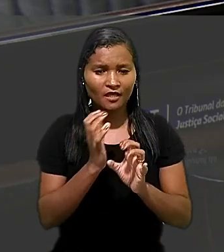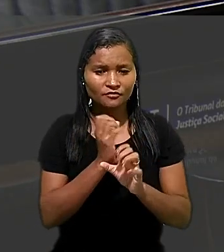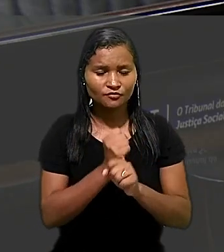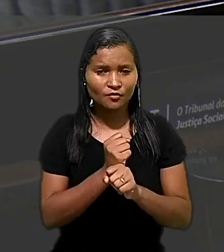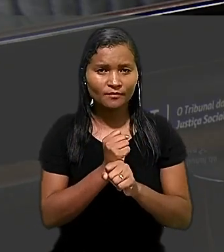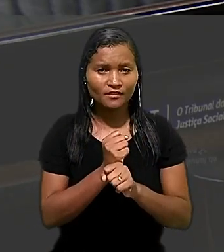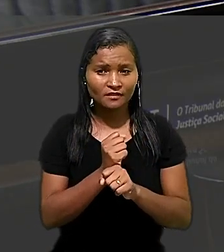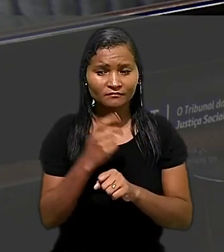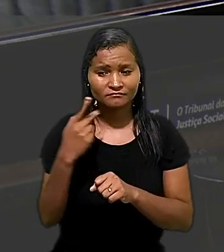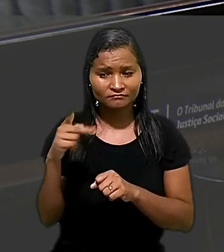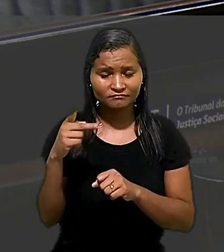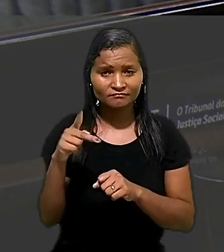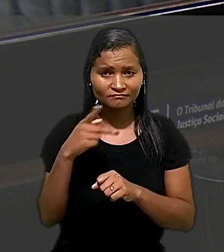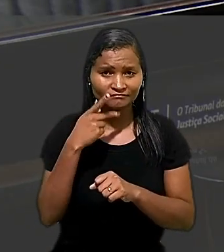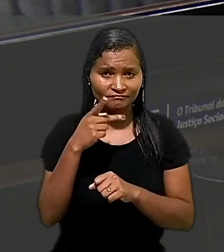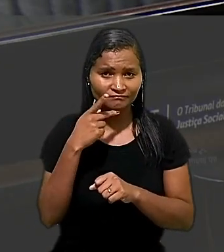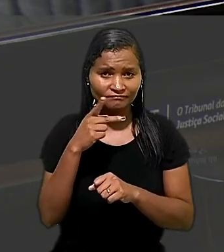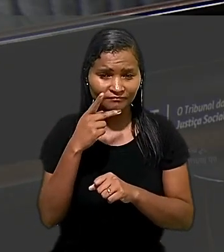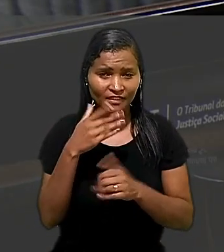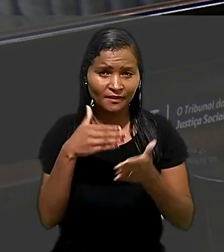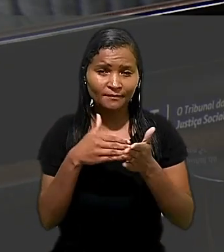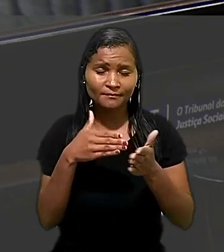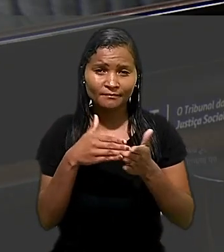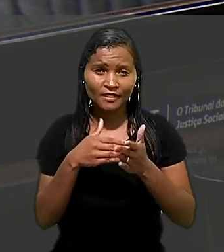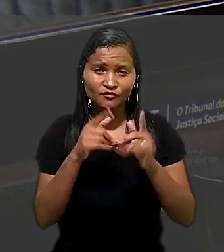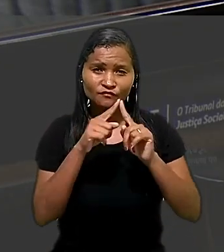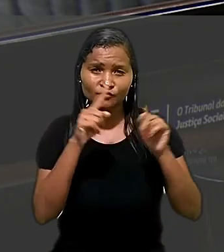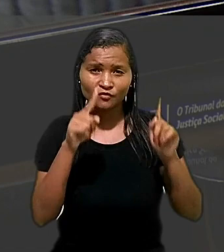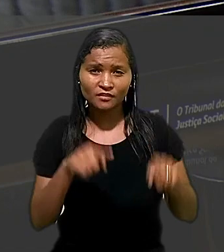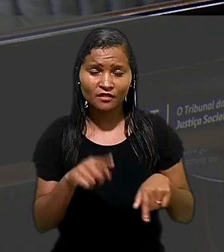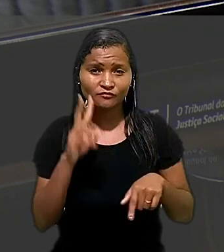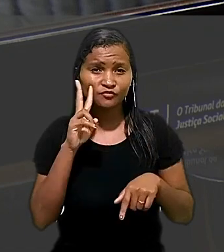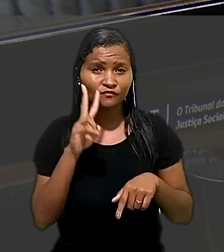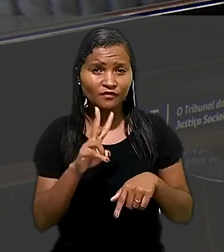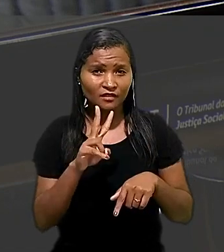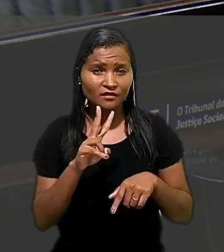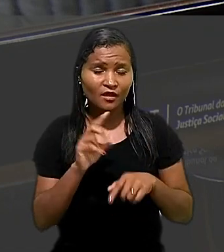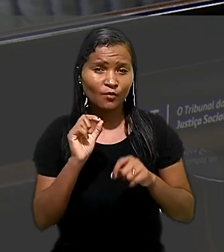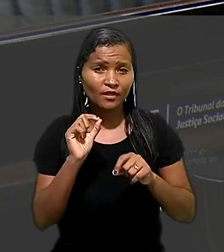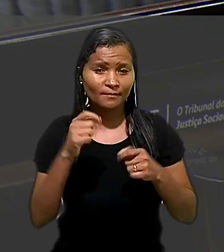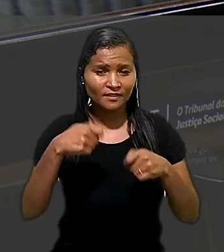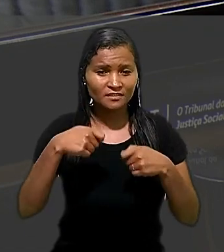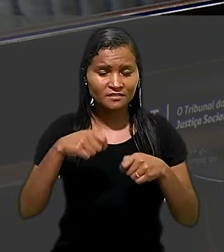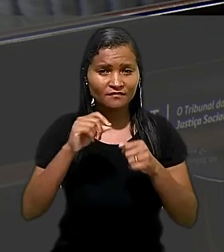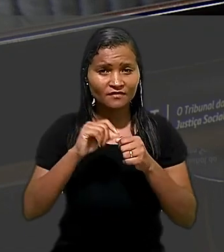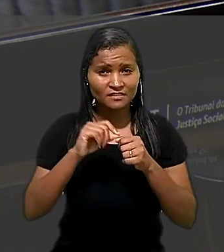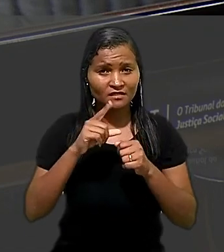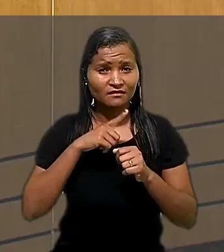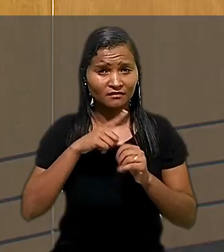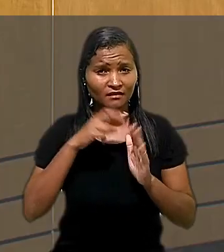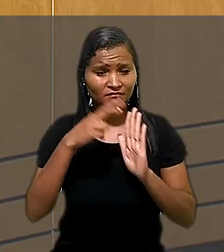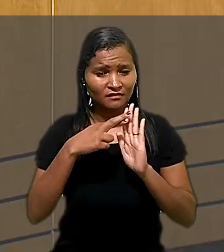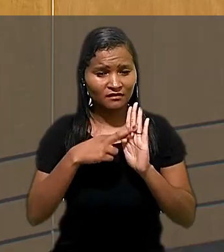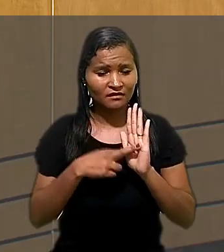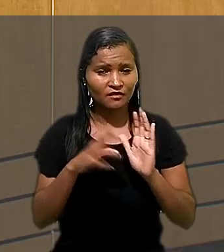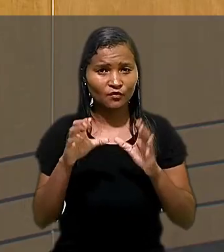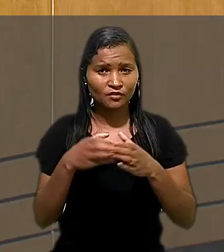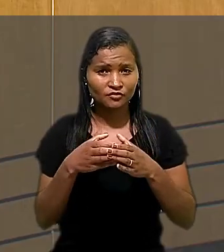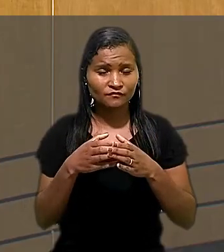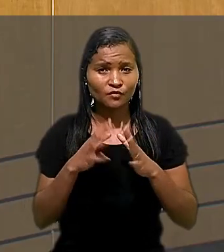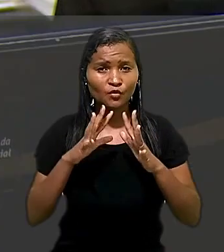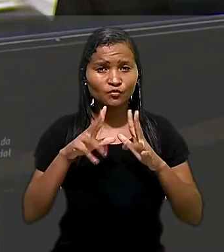ela, impede o empregado de verificar o cumprimento das obrigações previstas na norma coletiva. Todos